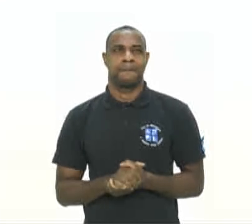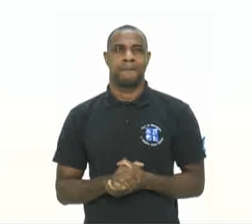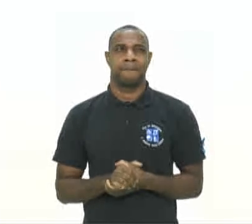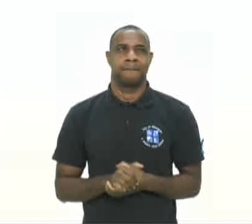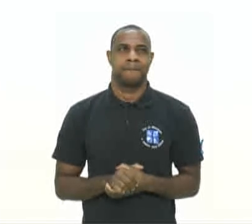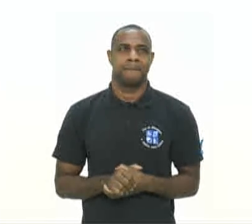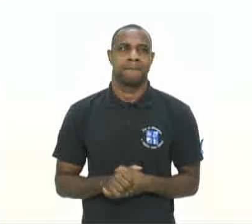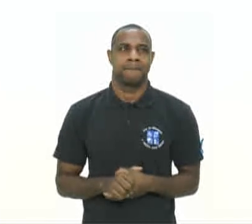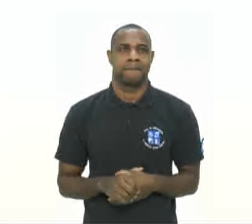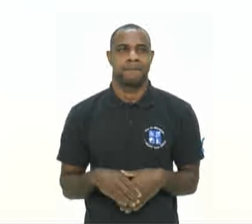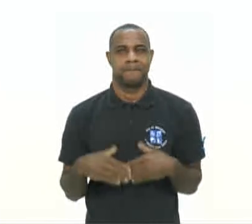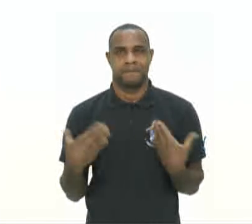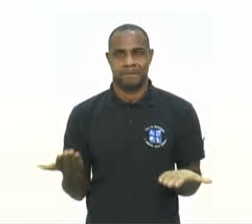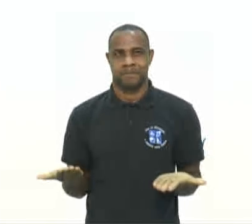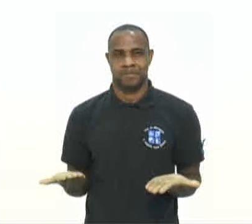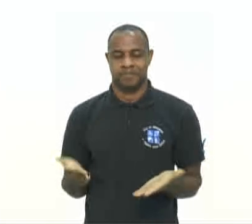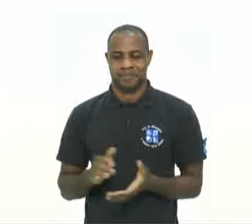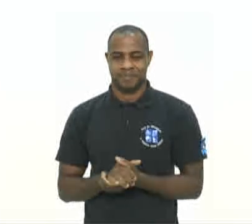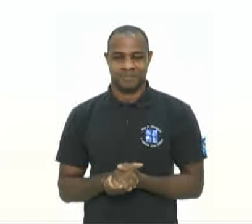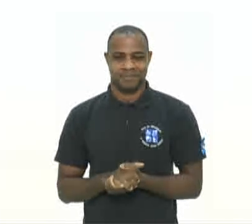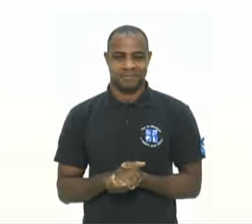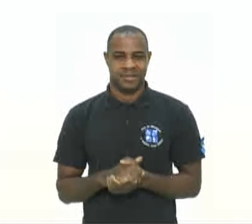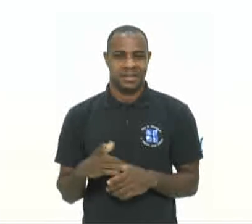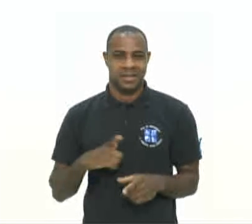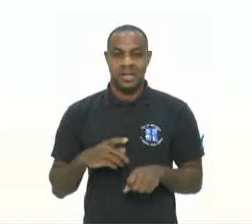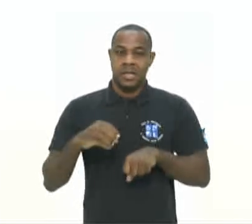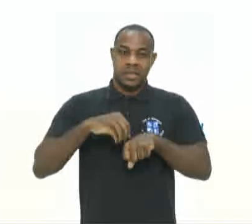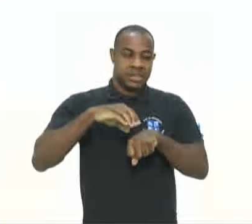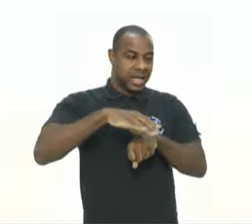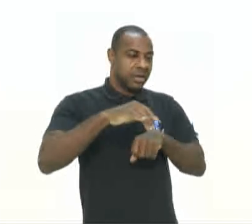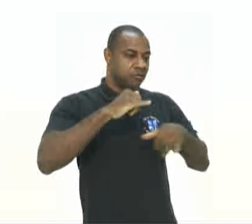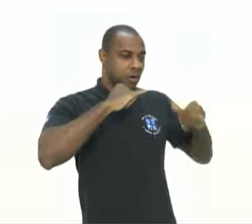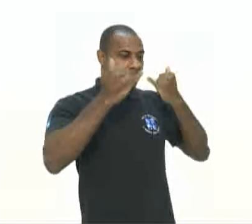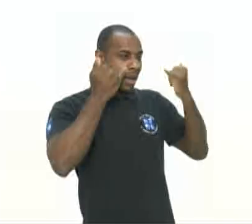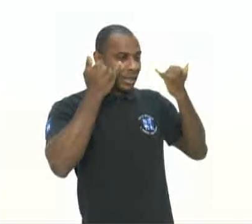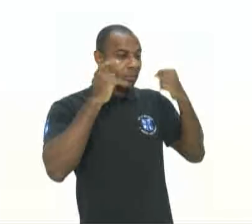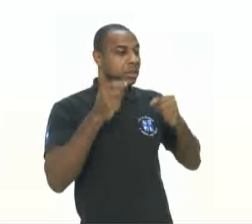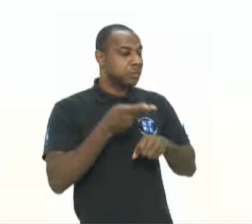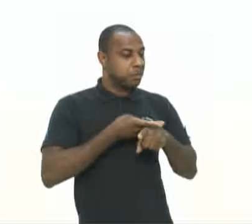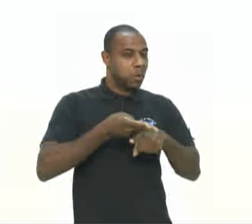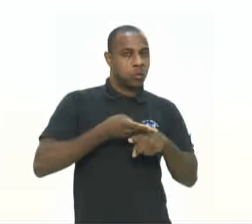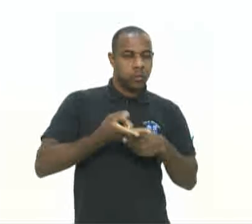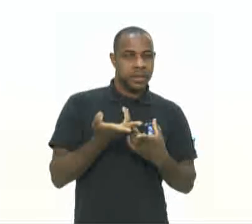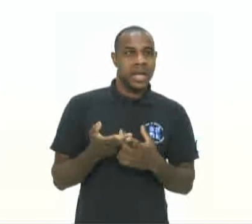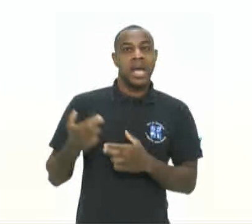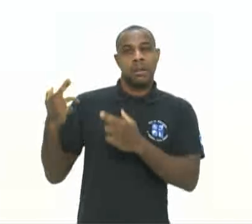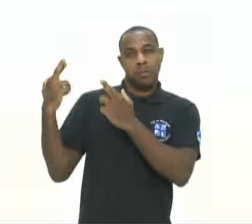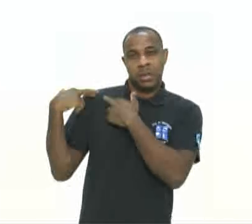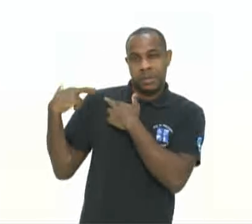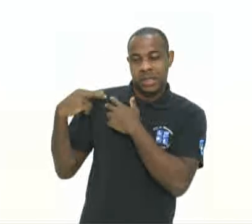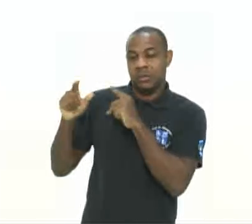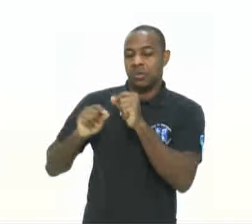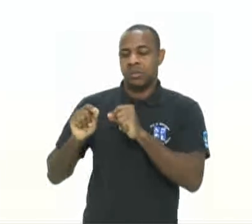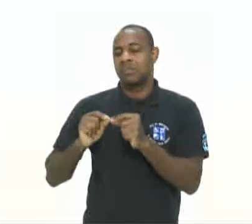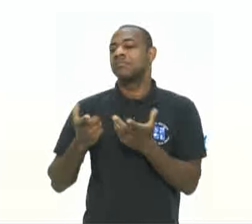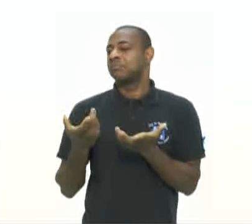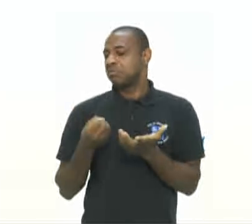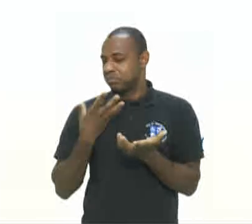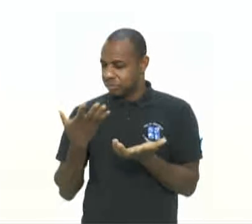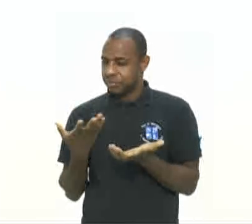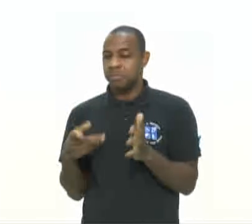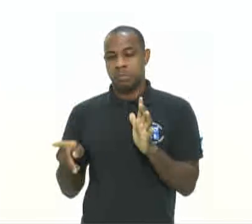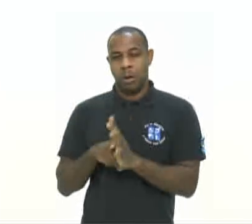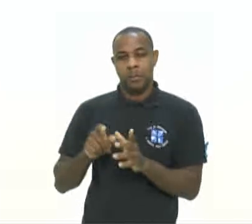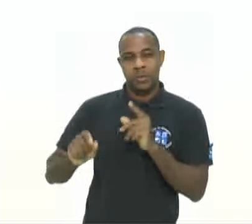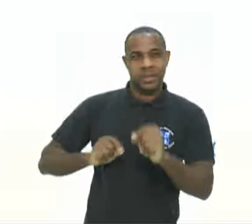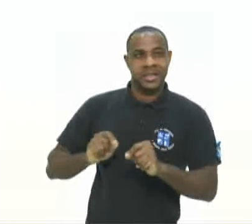Afins que se encarrega de receber os clientes e dar informações básicas sobre o que eles procuram. Responsabilidade muito